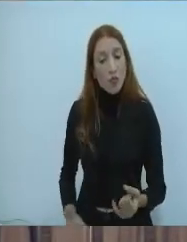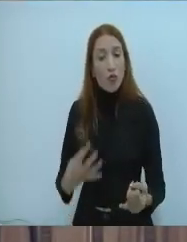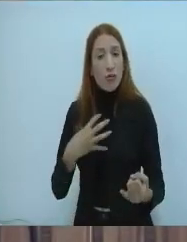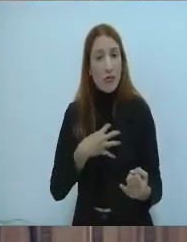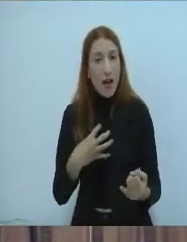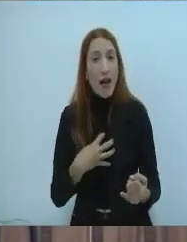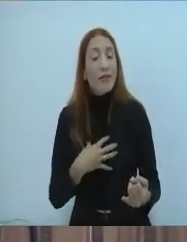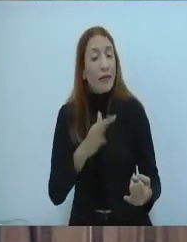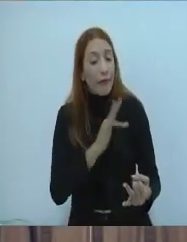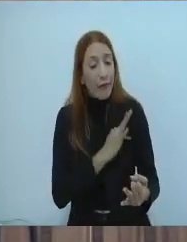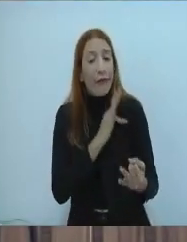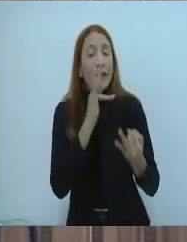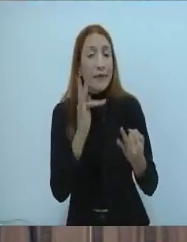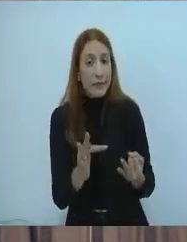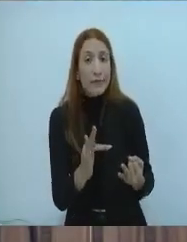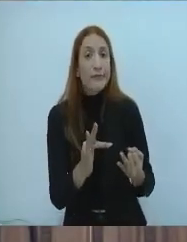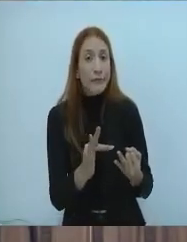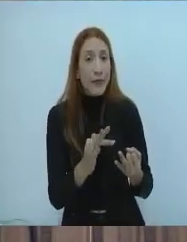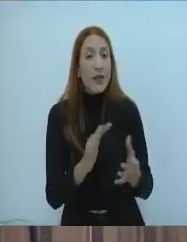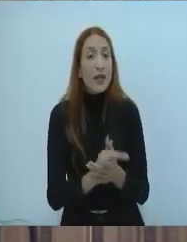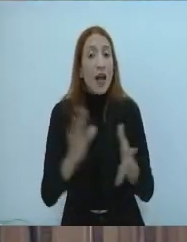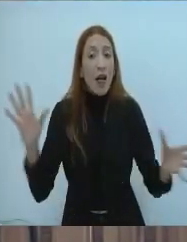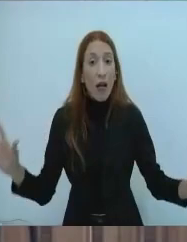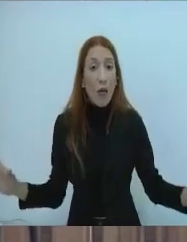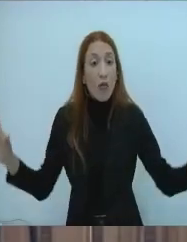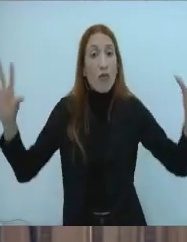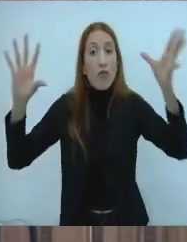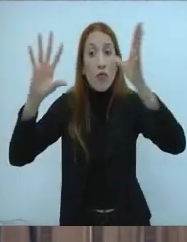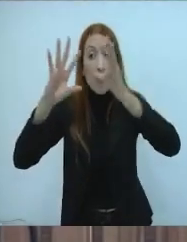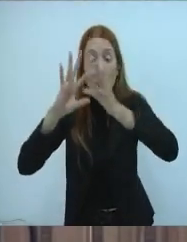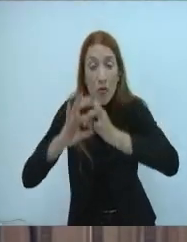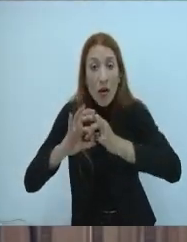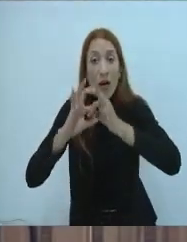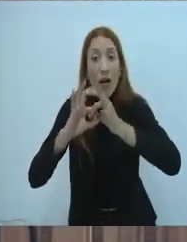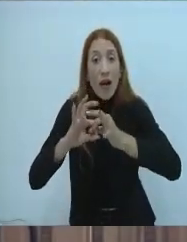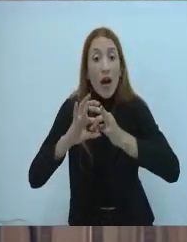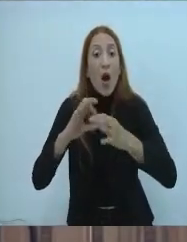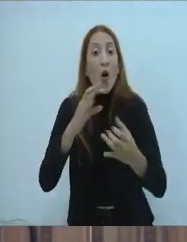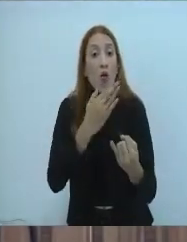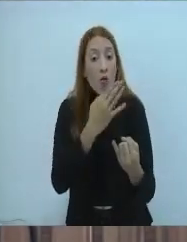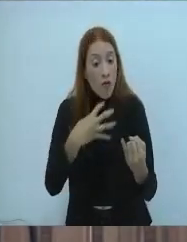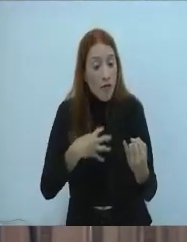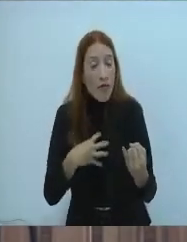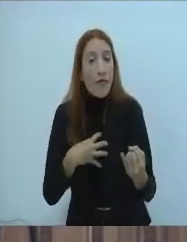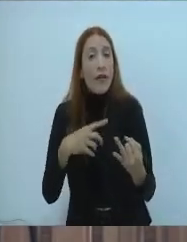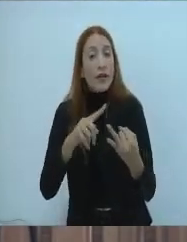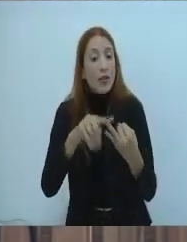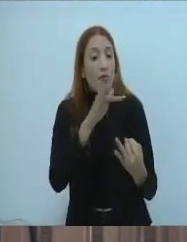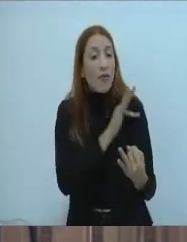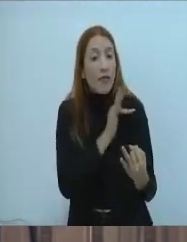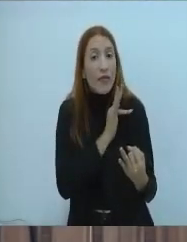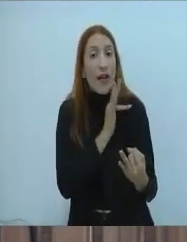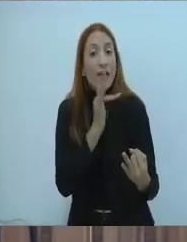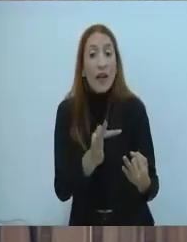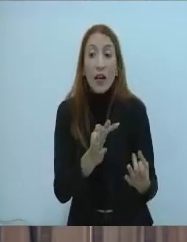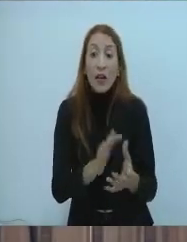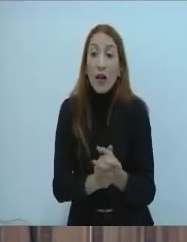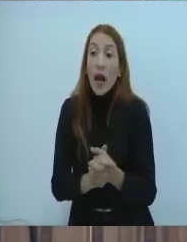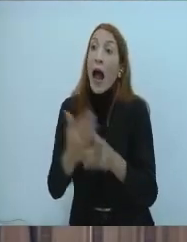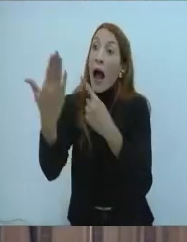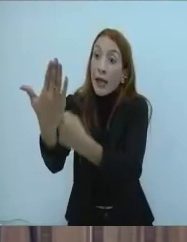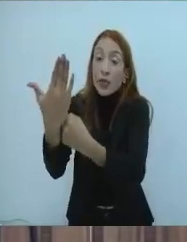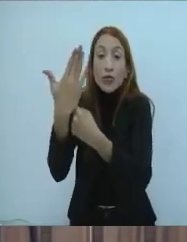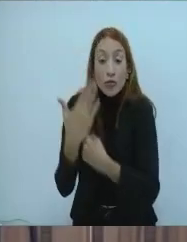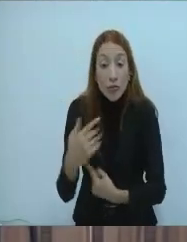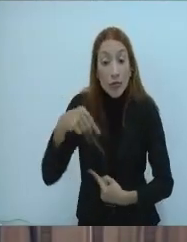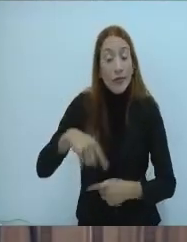vocês estão praticamente aliadas a grupos políticos que estão com o governo do estado e que o governo federal traga ajuda para